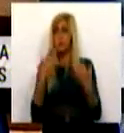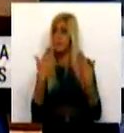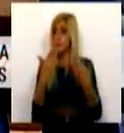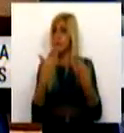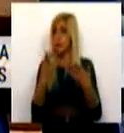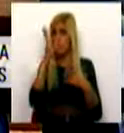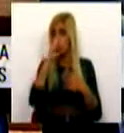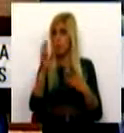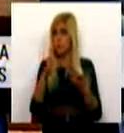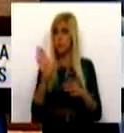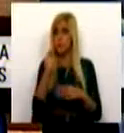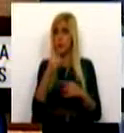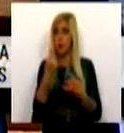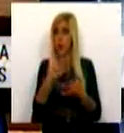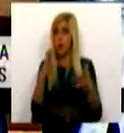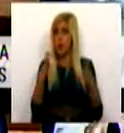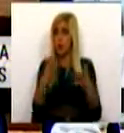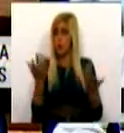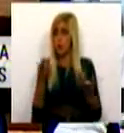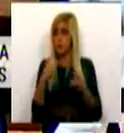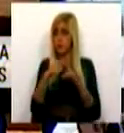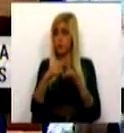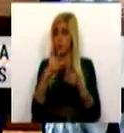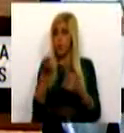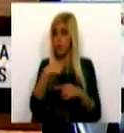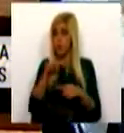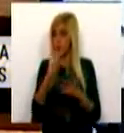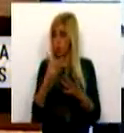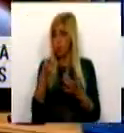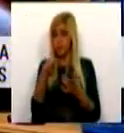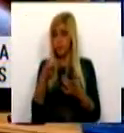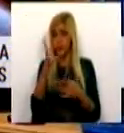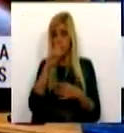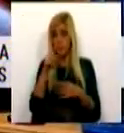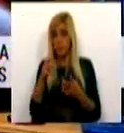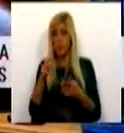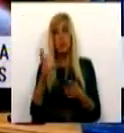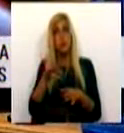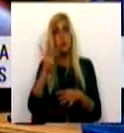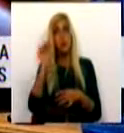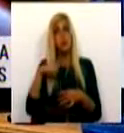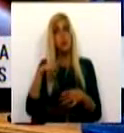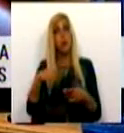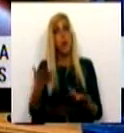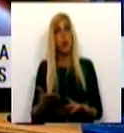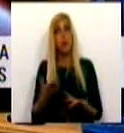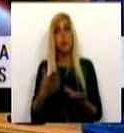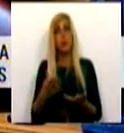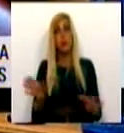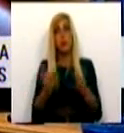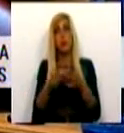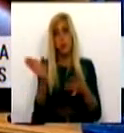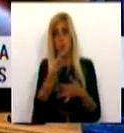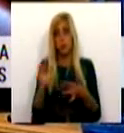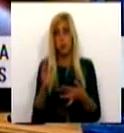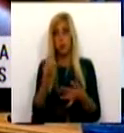por mais um grande êxito da nossa diplomacia com a recente eleição de Portugal para o Conselho Executivo